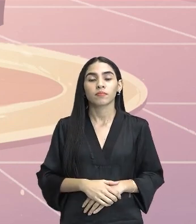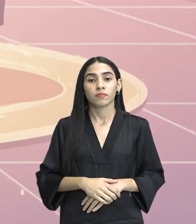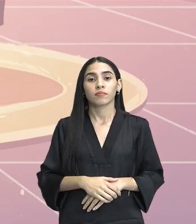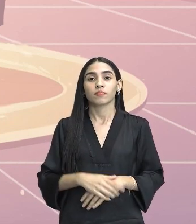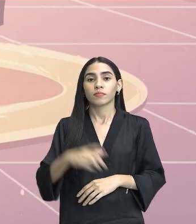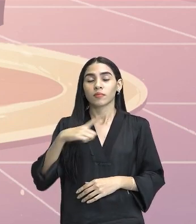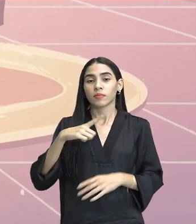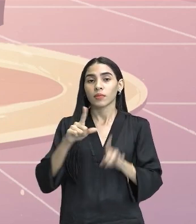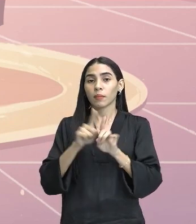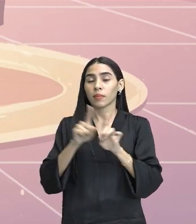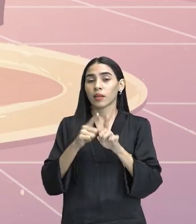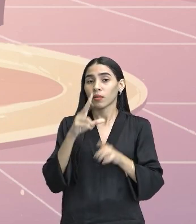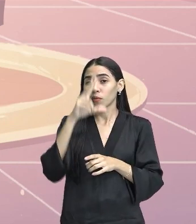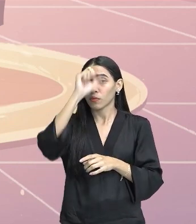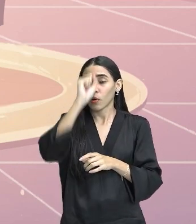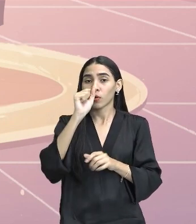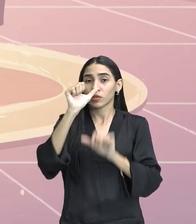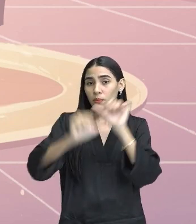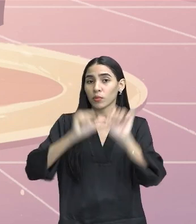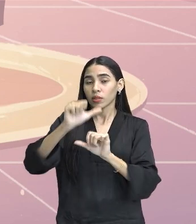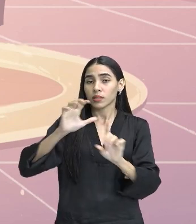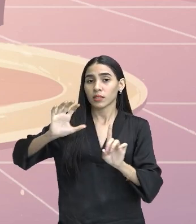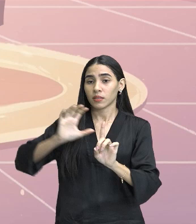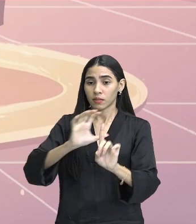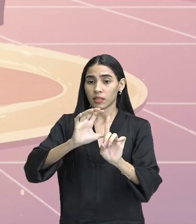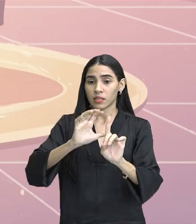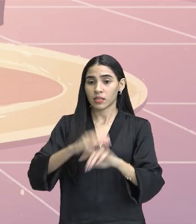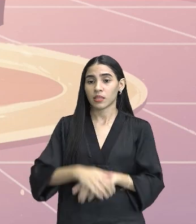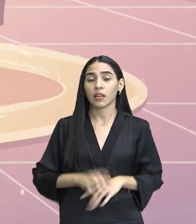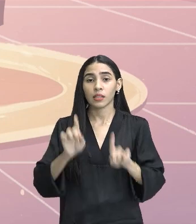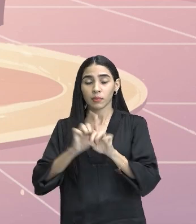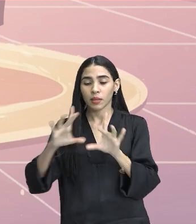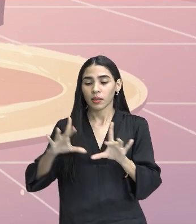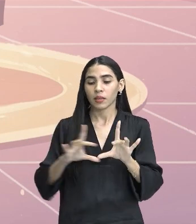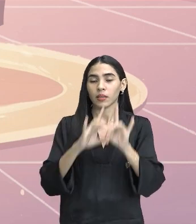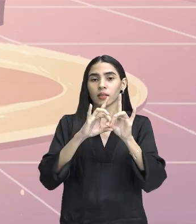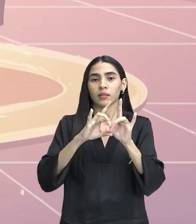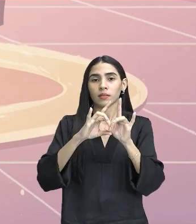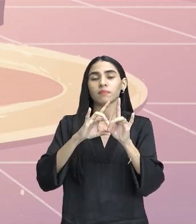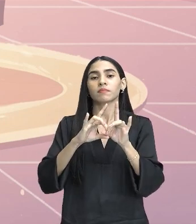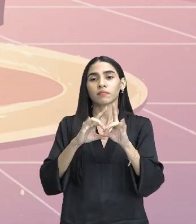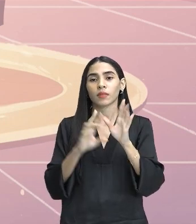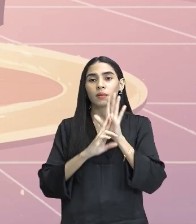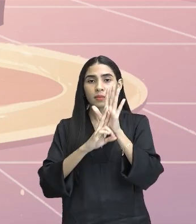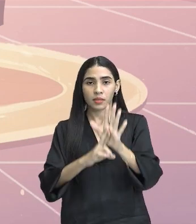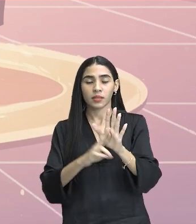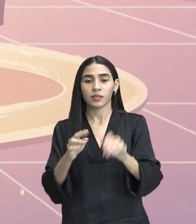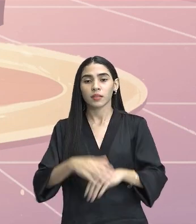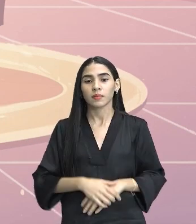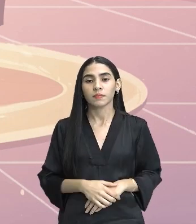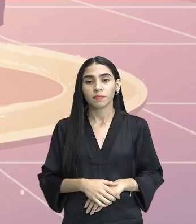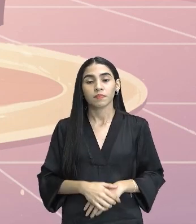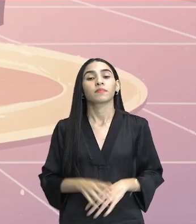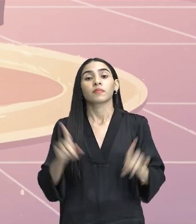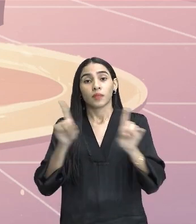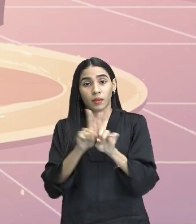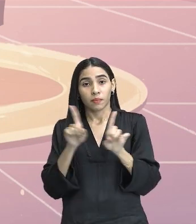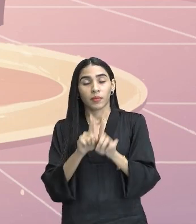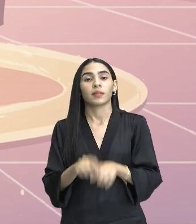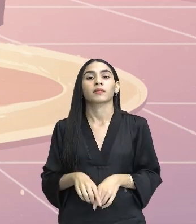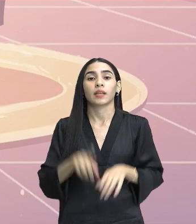parte resistente às mudanças, e que dá coerência e sentido a uma representação. Além dele,